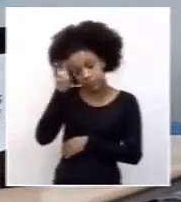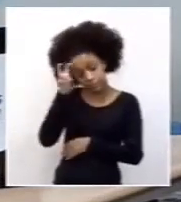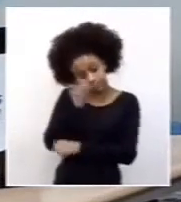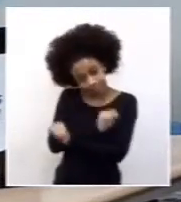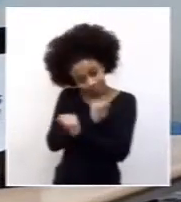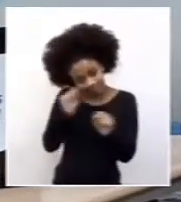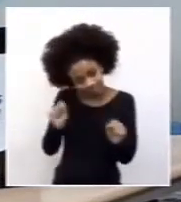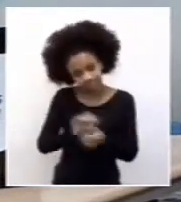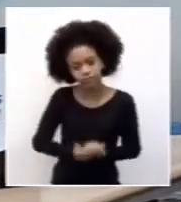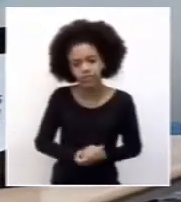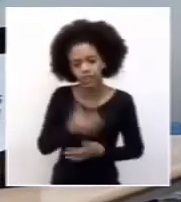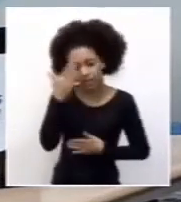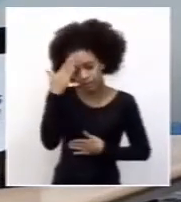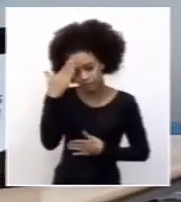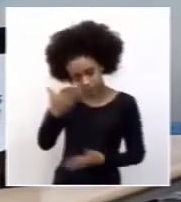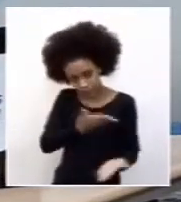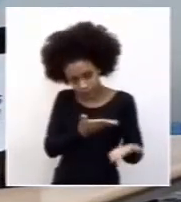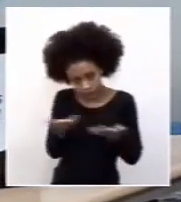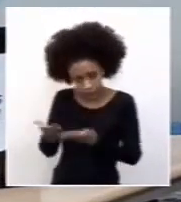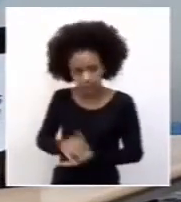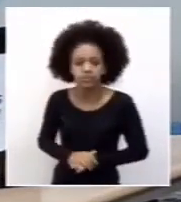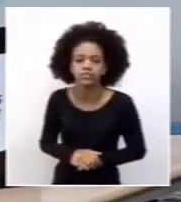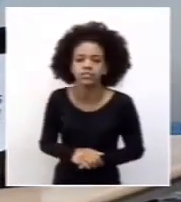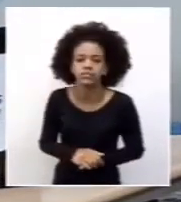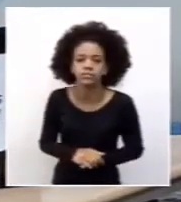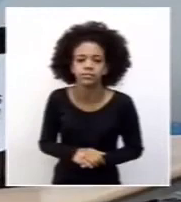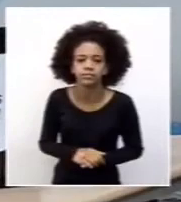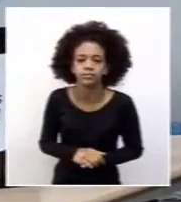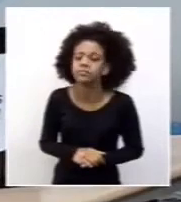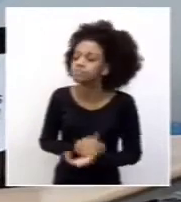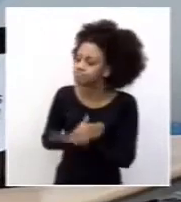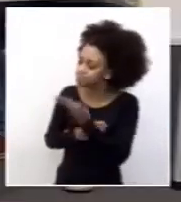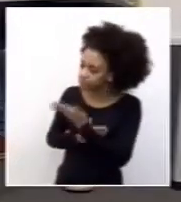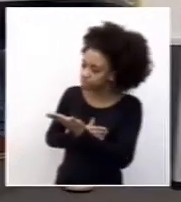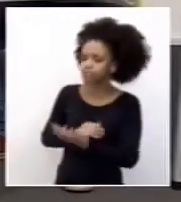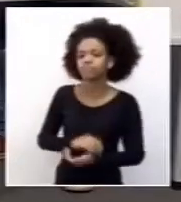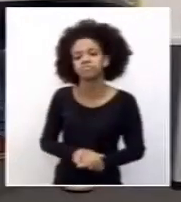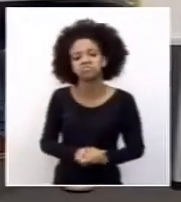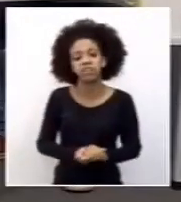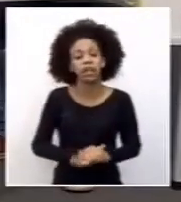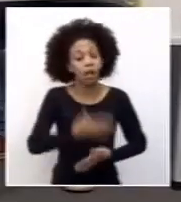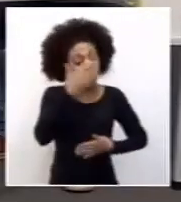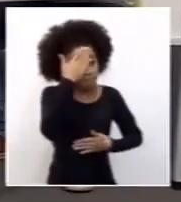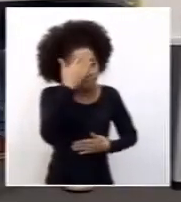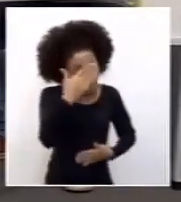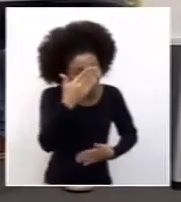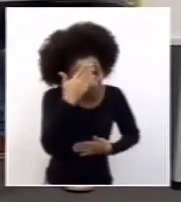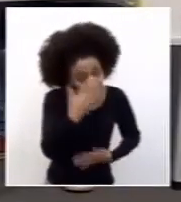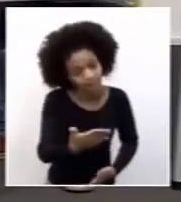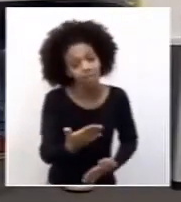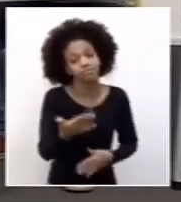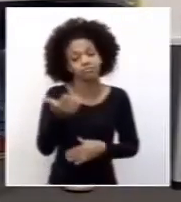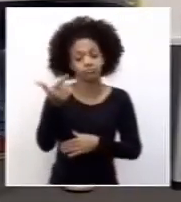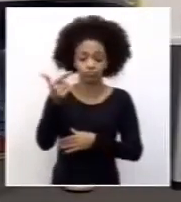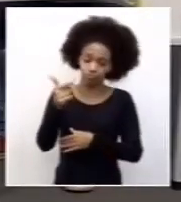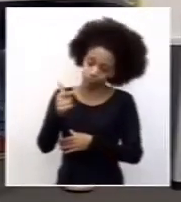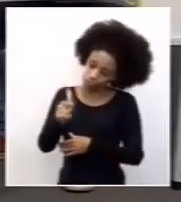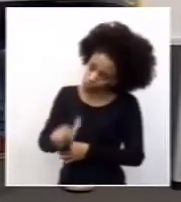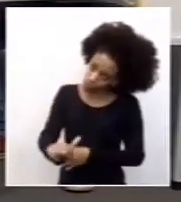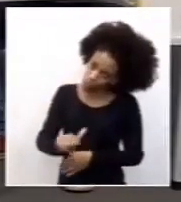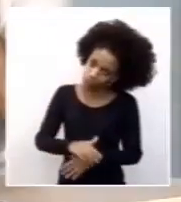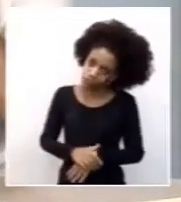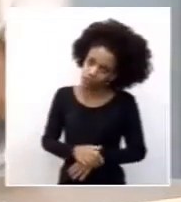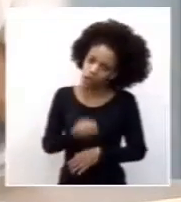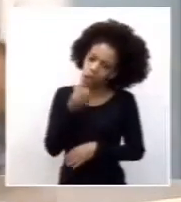Meus agradecimentos, né, a todos os professores. Professor Bruno. Muito obrigado mais uma vez